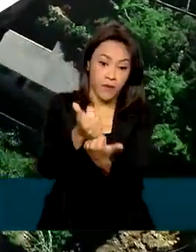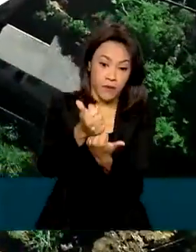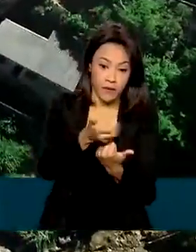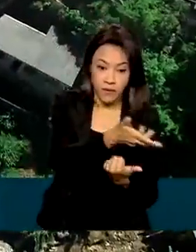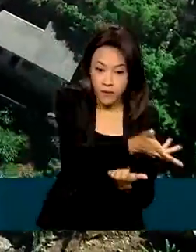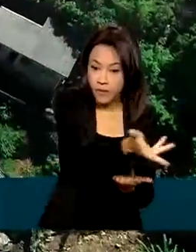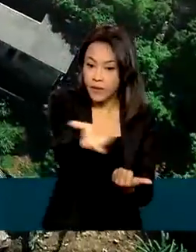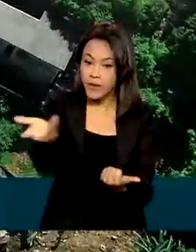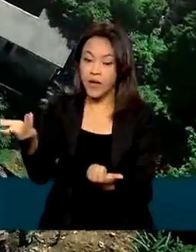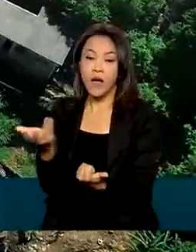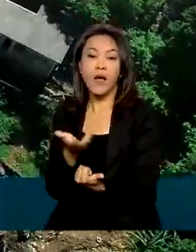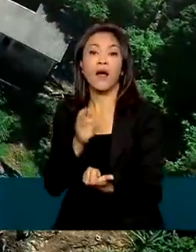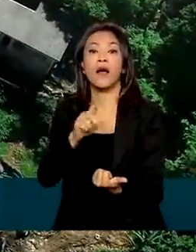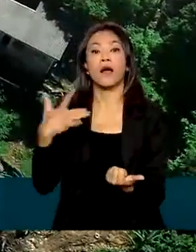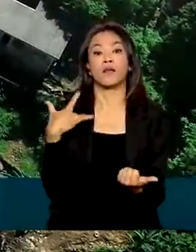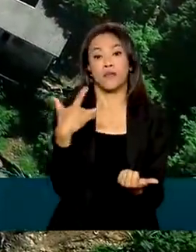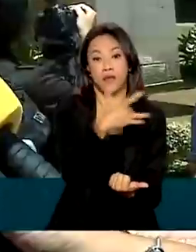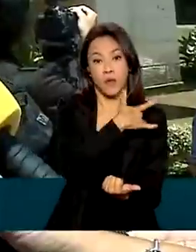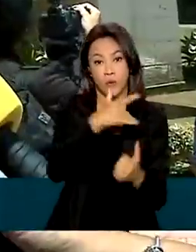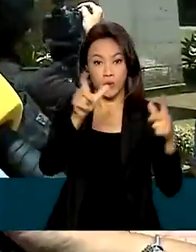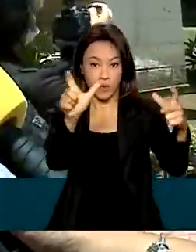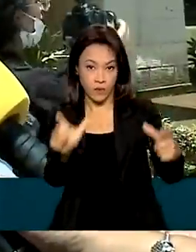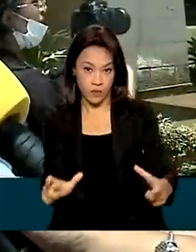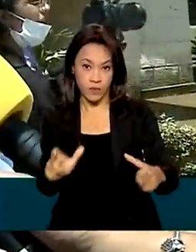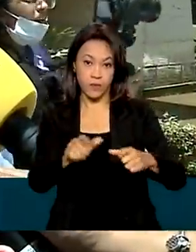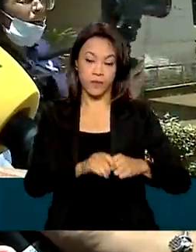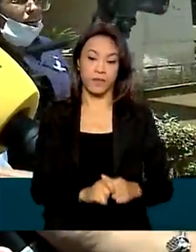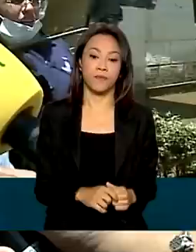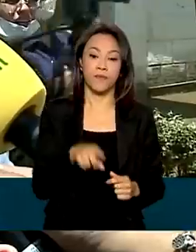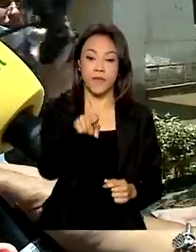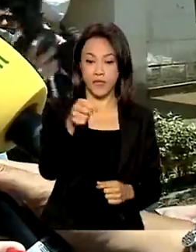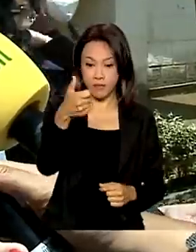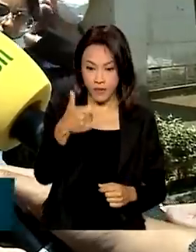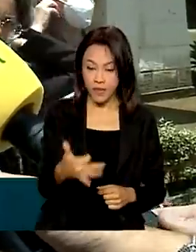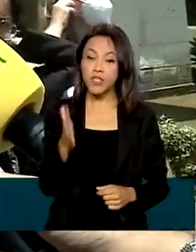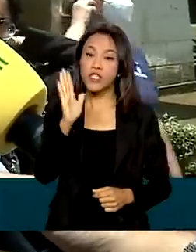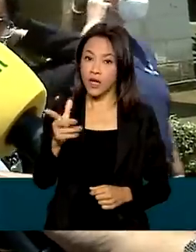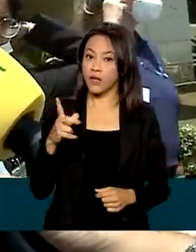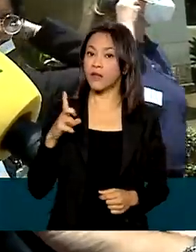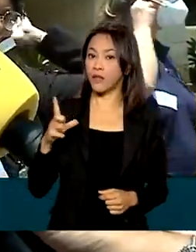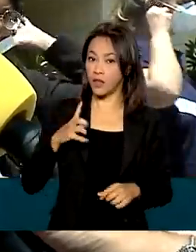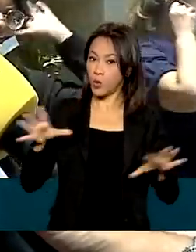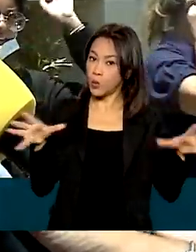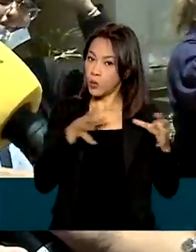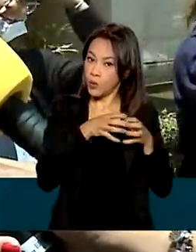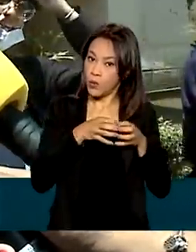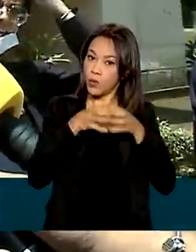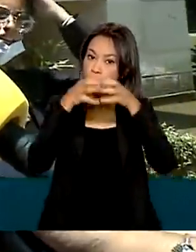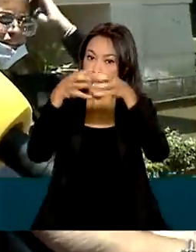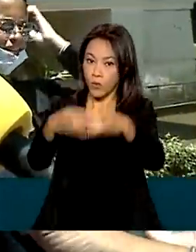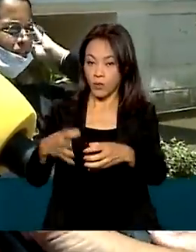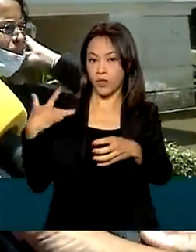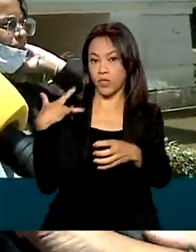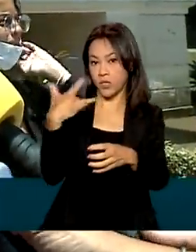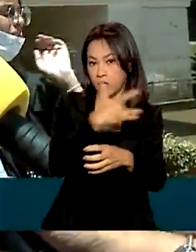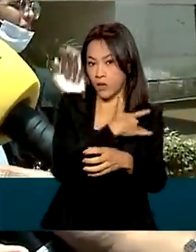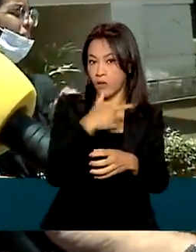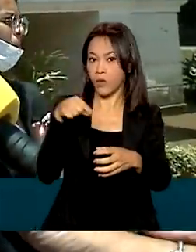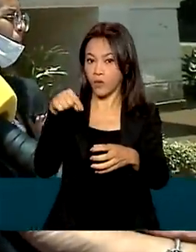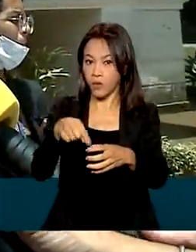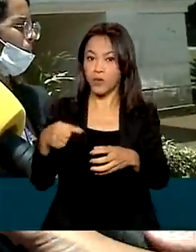local do Sistema Único de Saúde já um equipe do Ministério da Saúde aqui da Secretaria de Vigilância em saúde